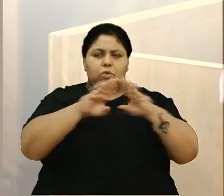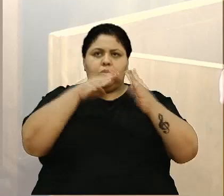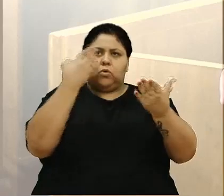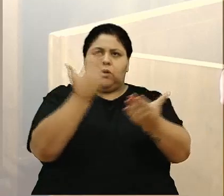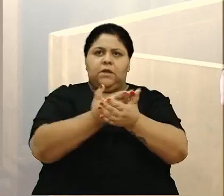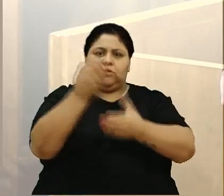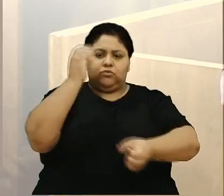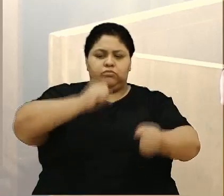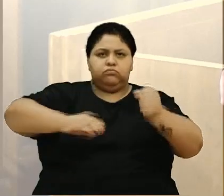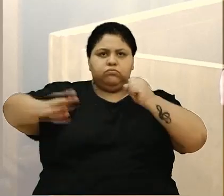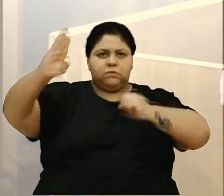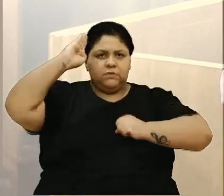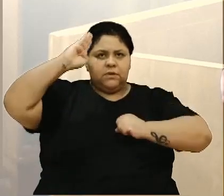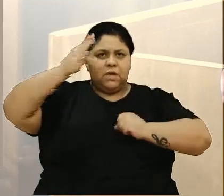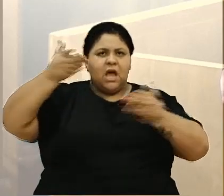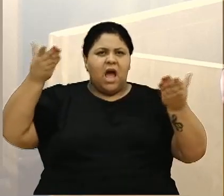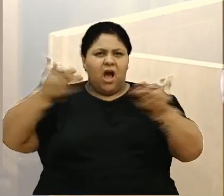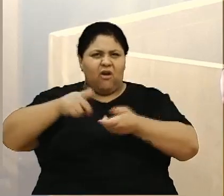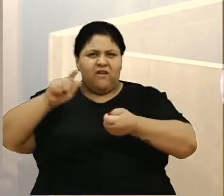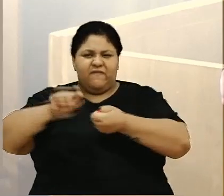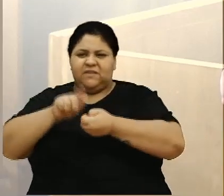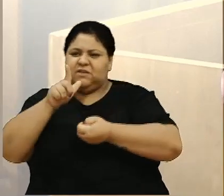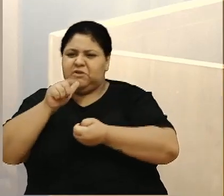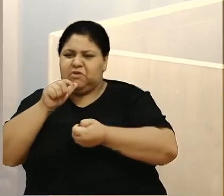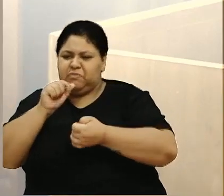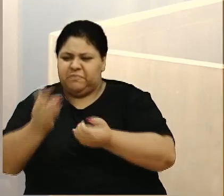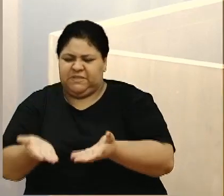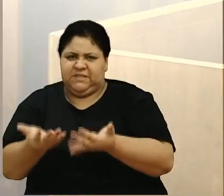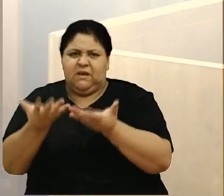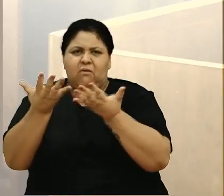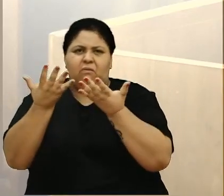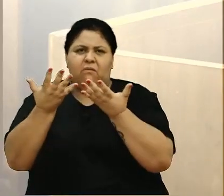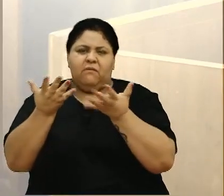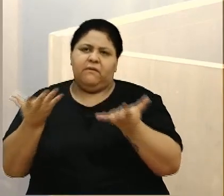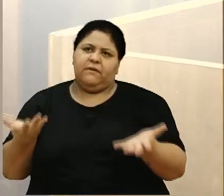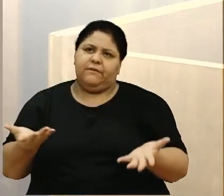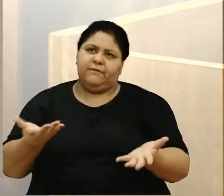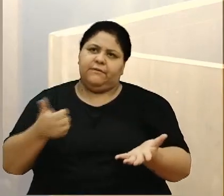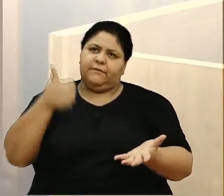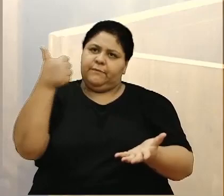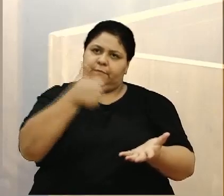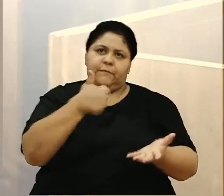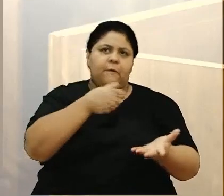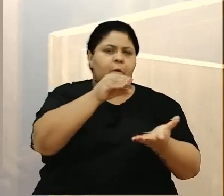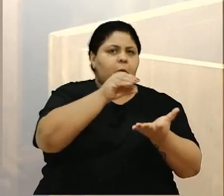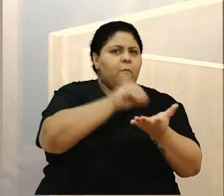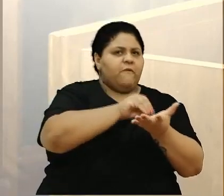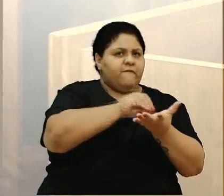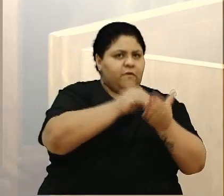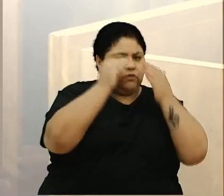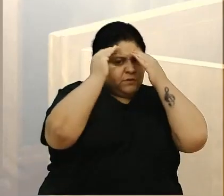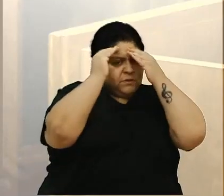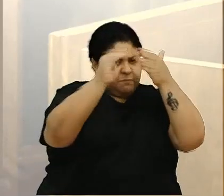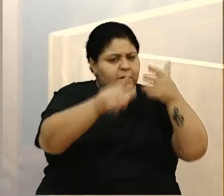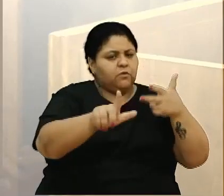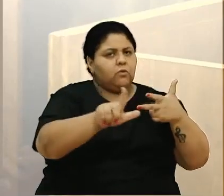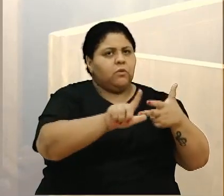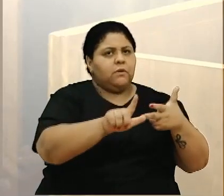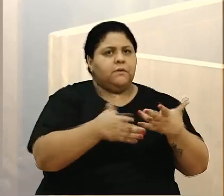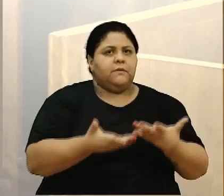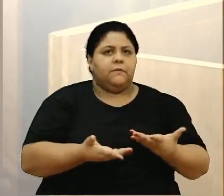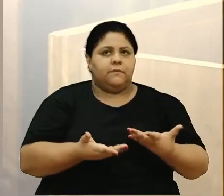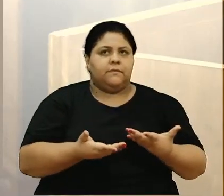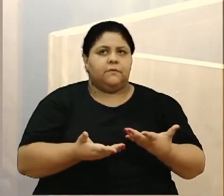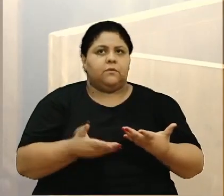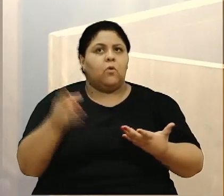dizer que está fazendo os piscinões, que é por causa de estar fazendo piscinões. Não, isso daqui é, primeiro, uma falta de respeito com o Legislativo, uma falta de respeito